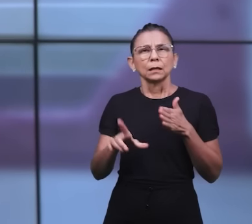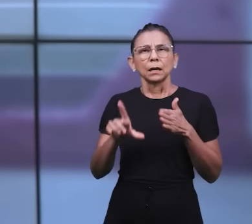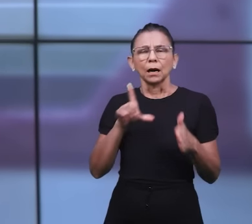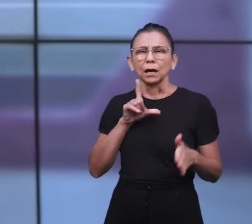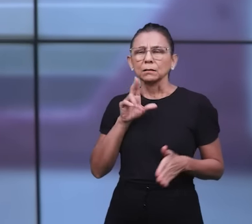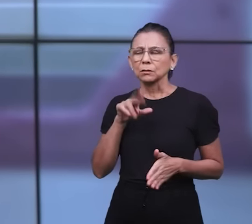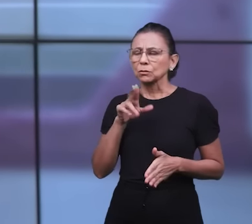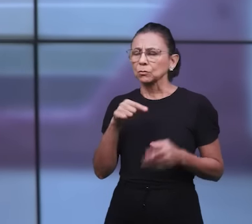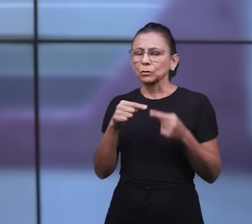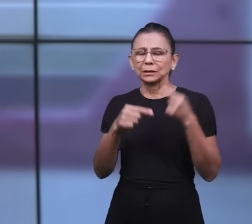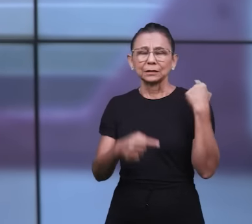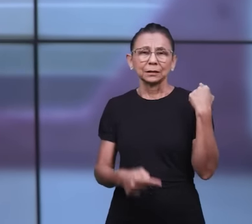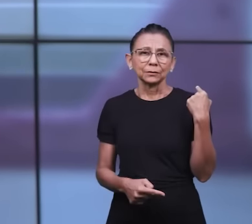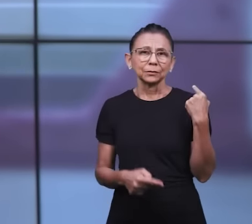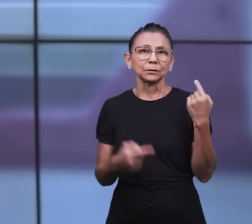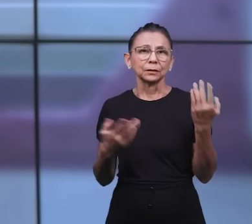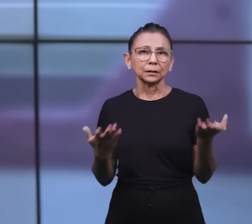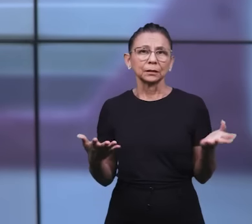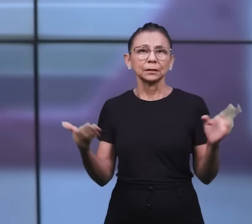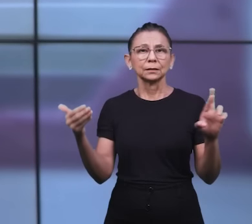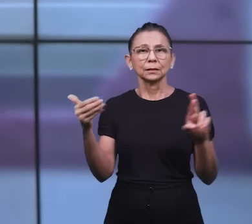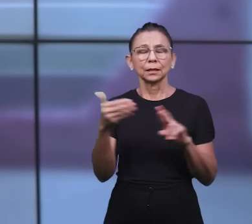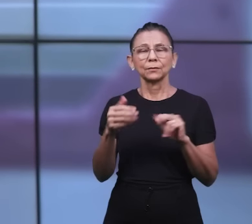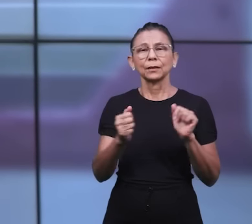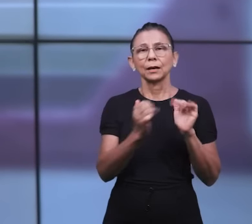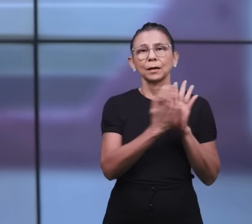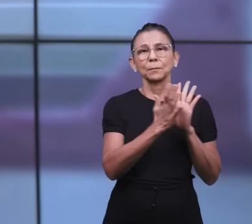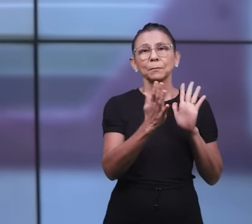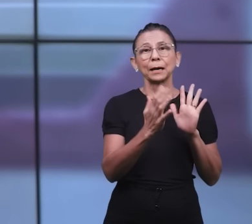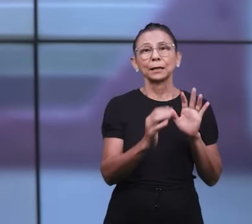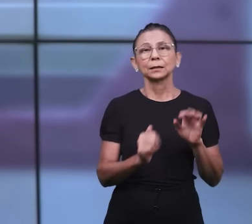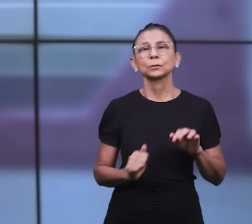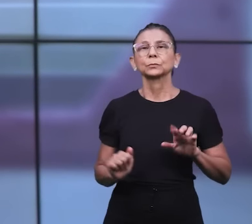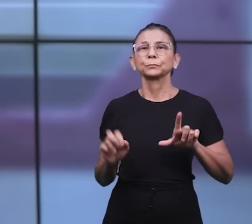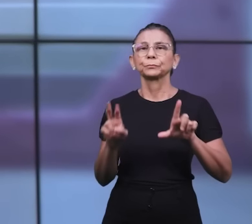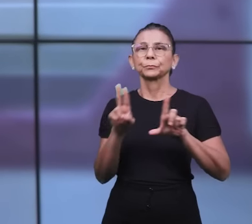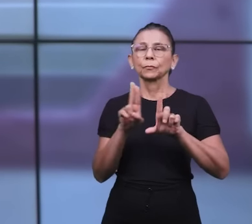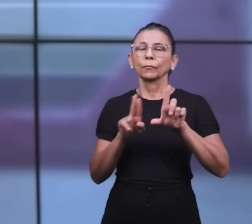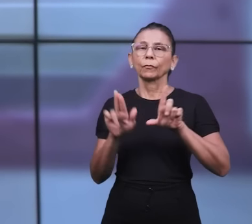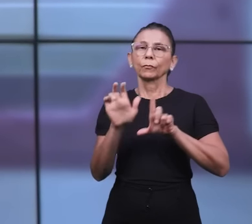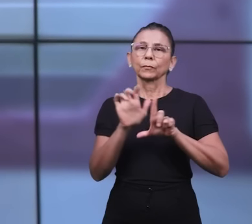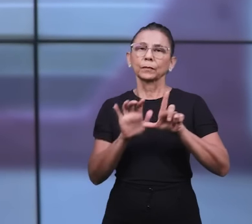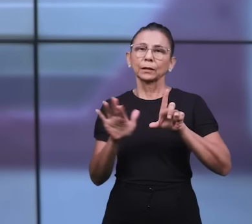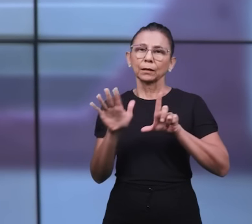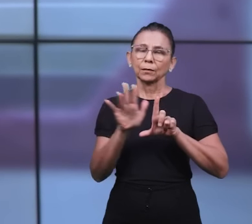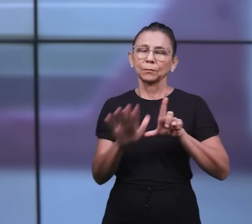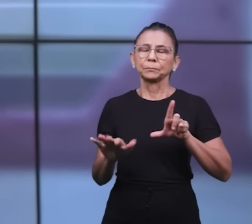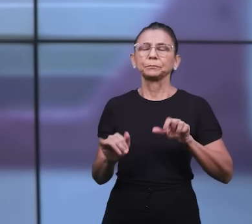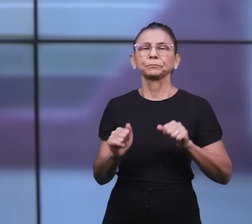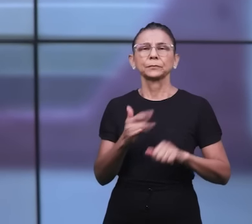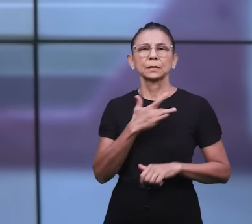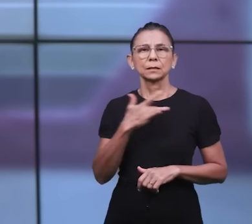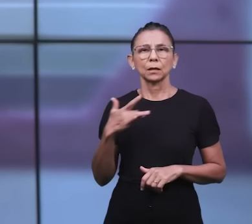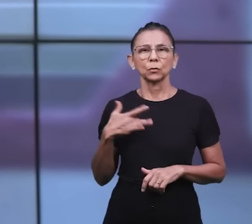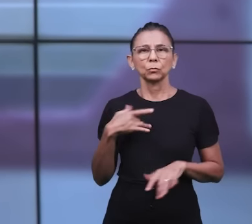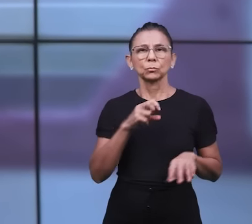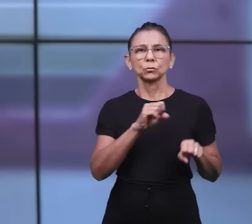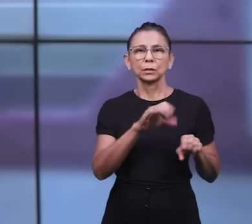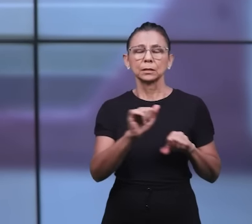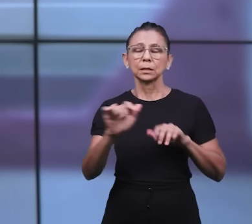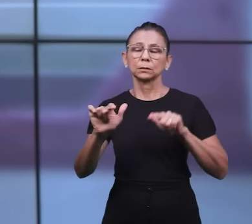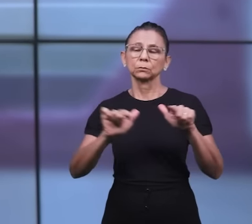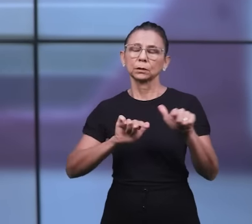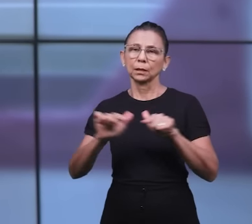especialmente no que se refere ao impacto do uso sistemático das telas na saúde na educação no trabalho